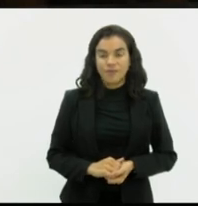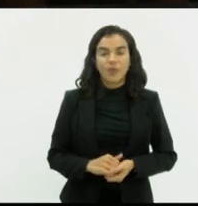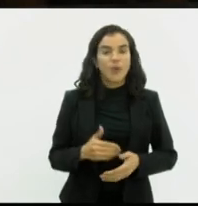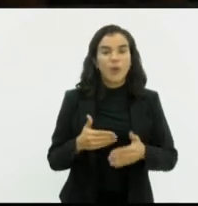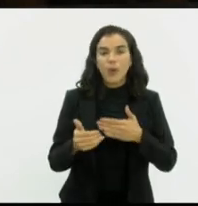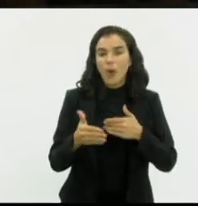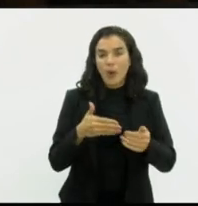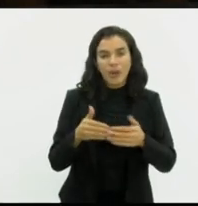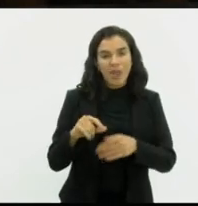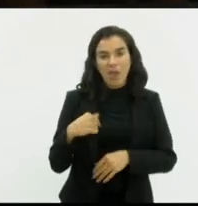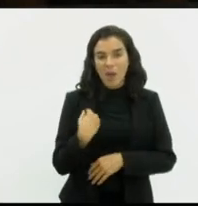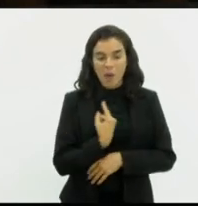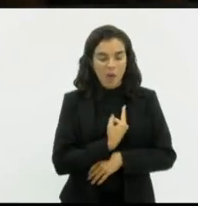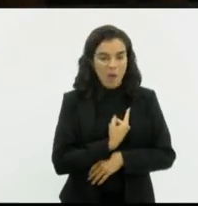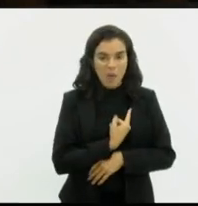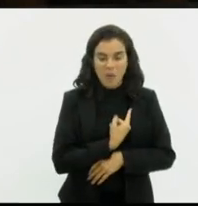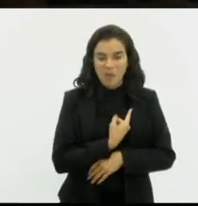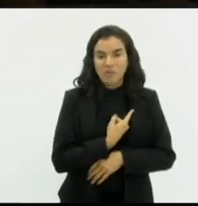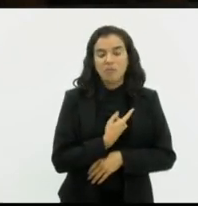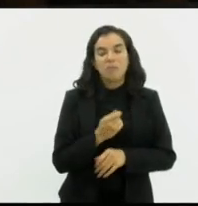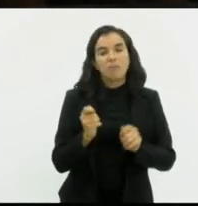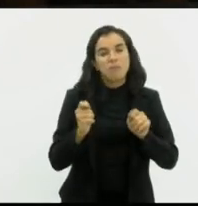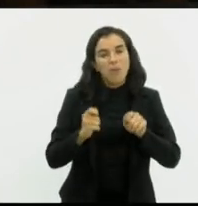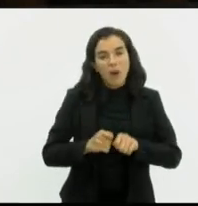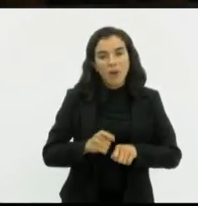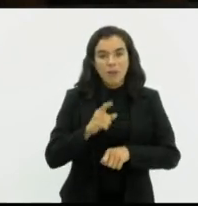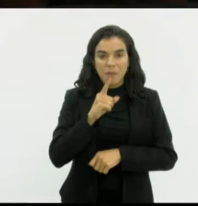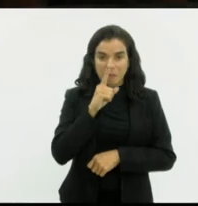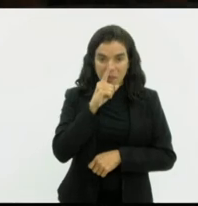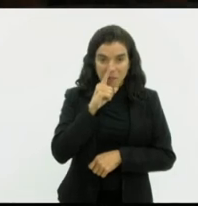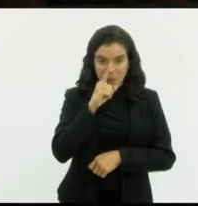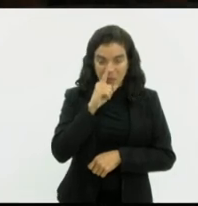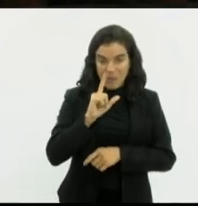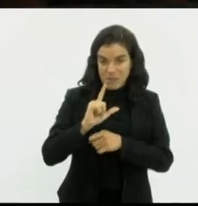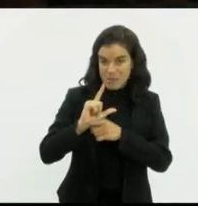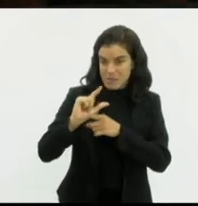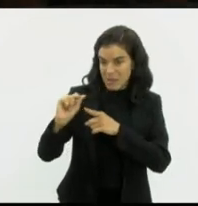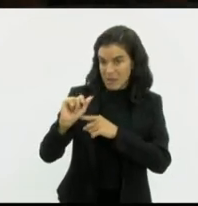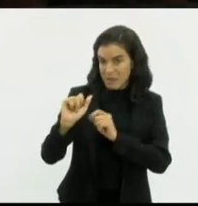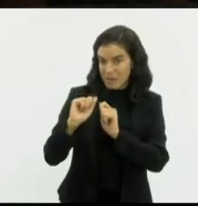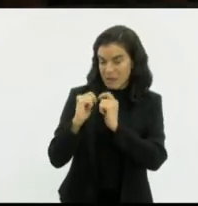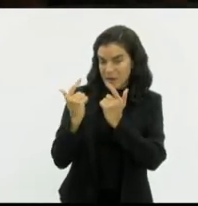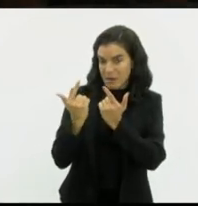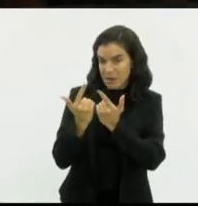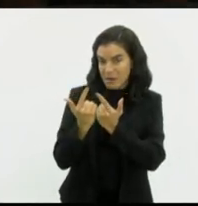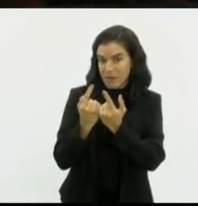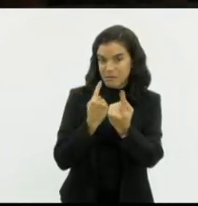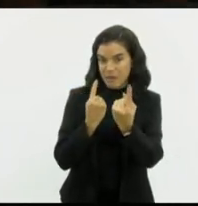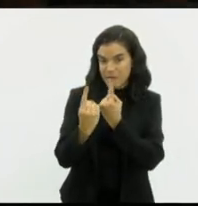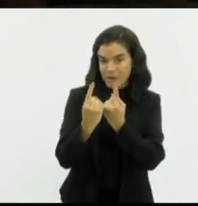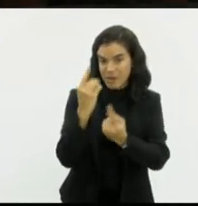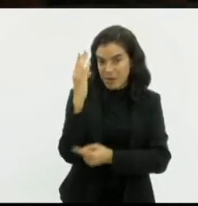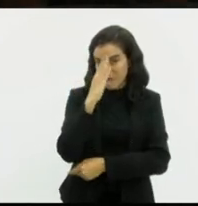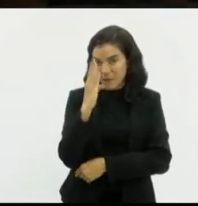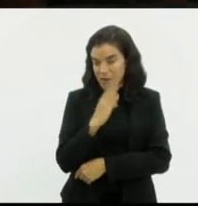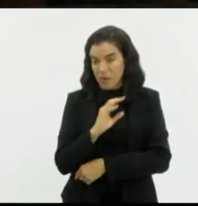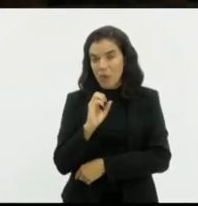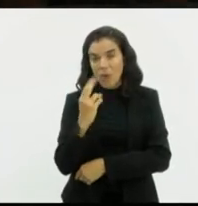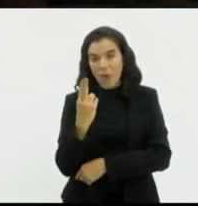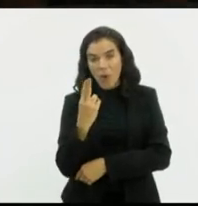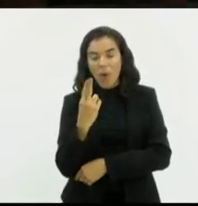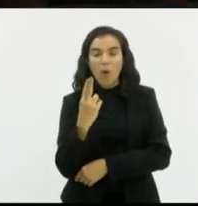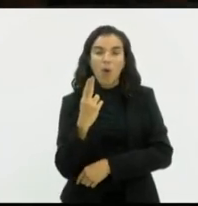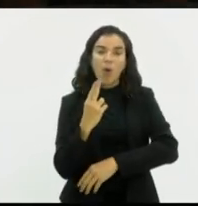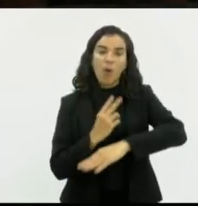Qualquer um de nós aqui está passível de sair daqui da Alerje, pegar a Avenida Brasil, Linha Vermelha,